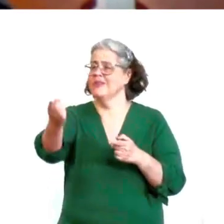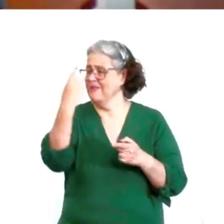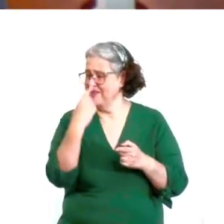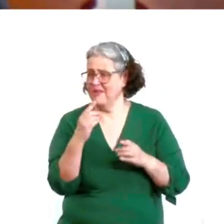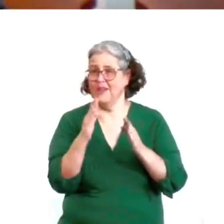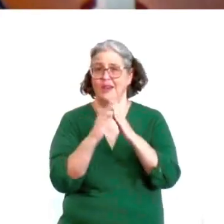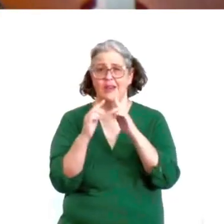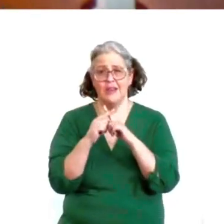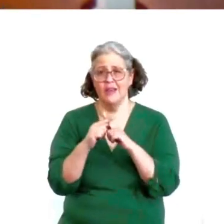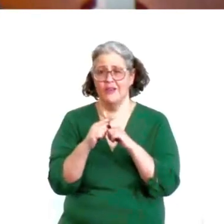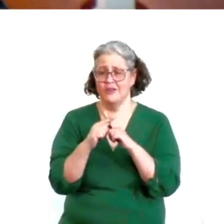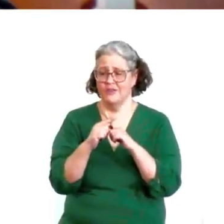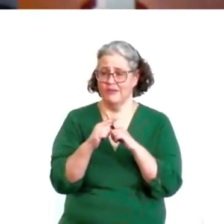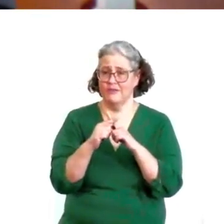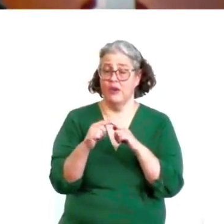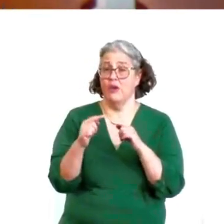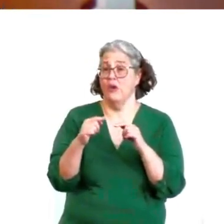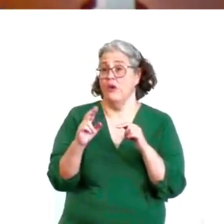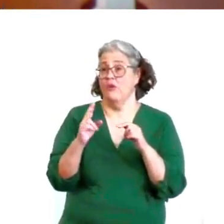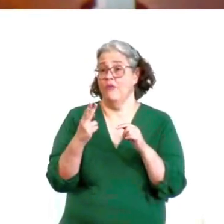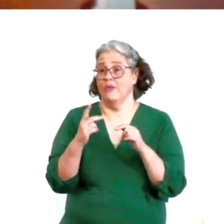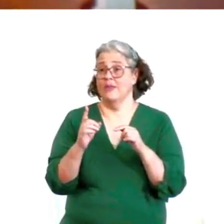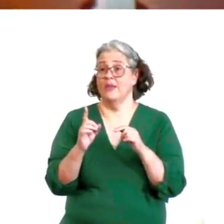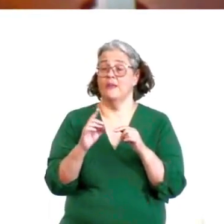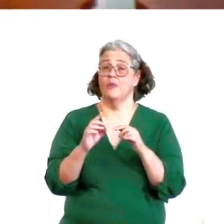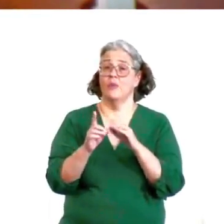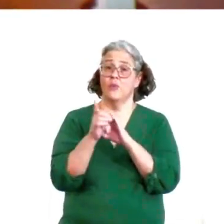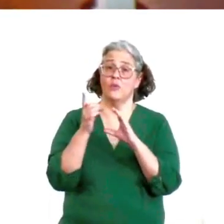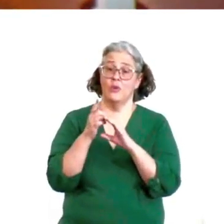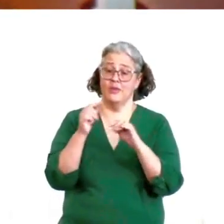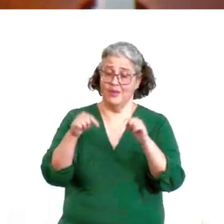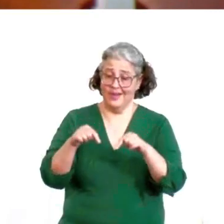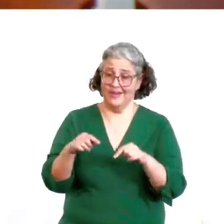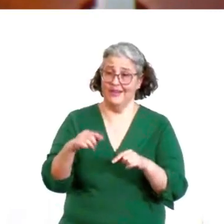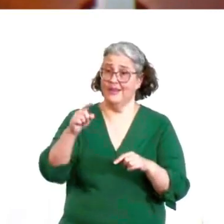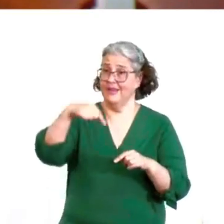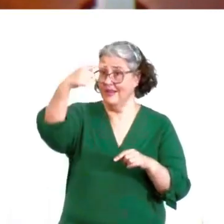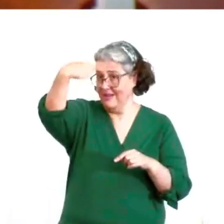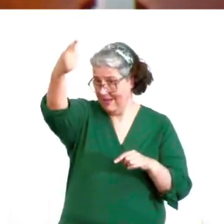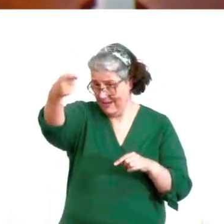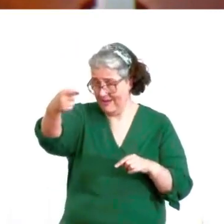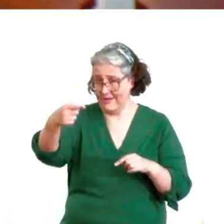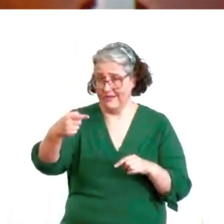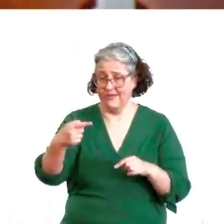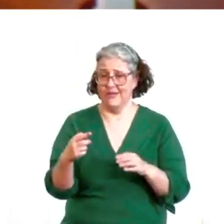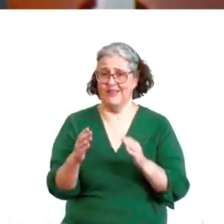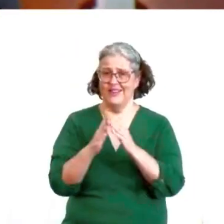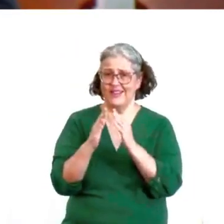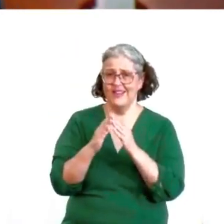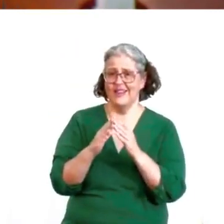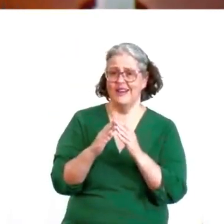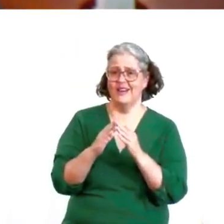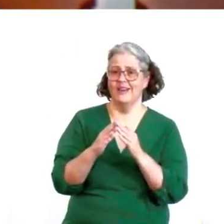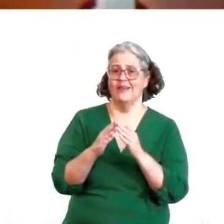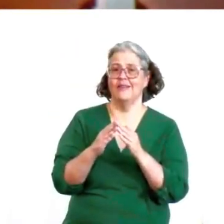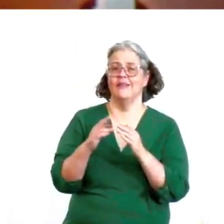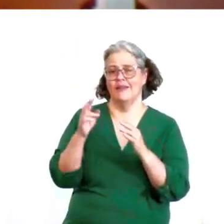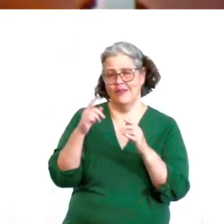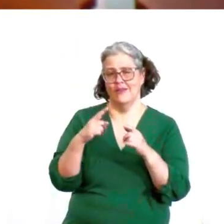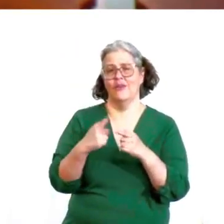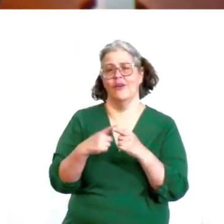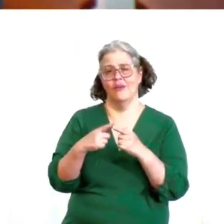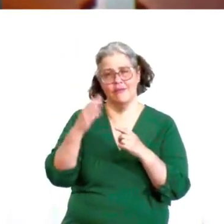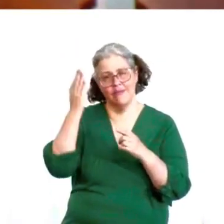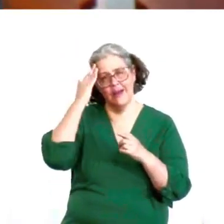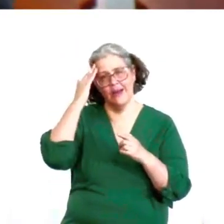Deus aqui e fora daqui, porque você precisa lembrar que esse Deus a quem você está adorando é o Deus que fez a